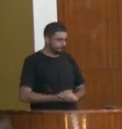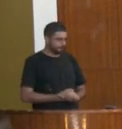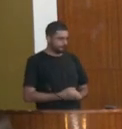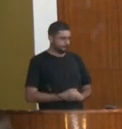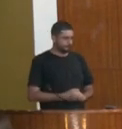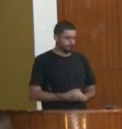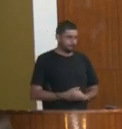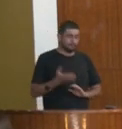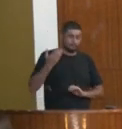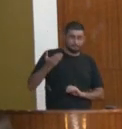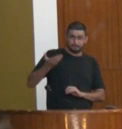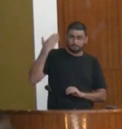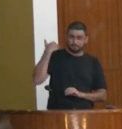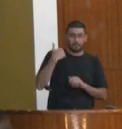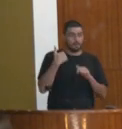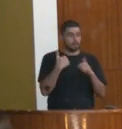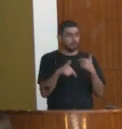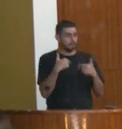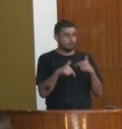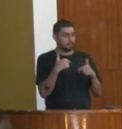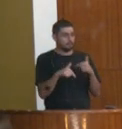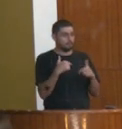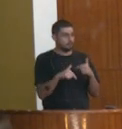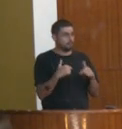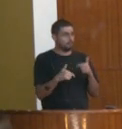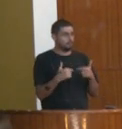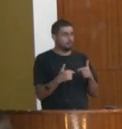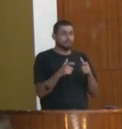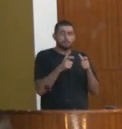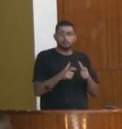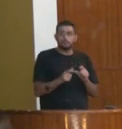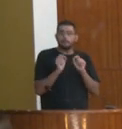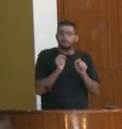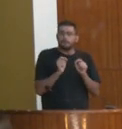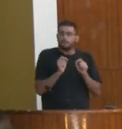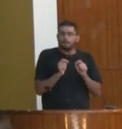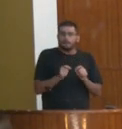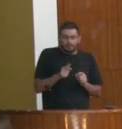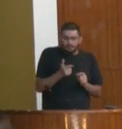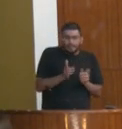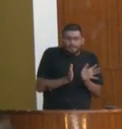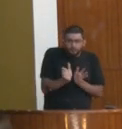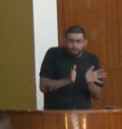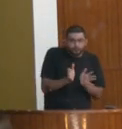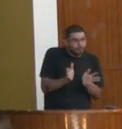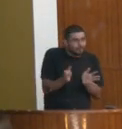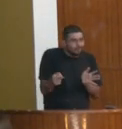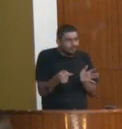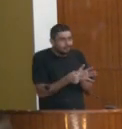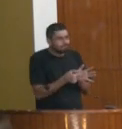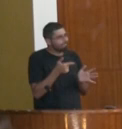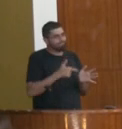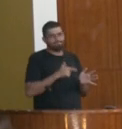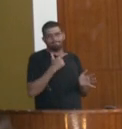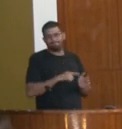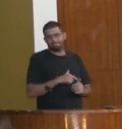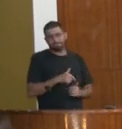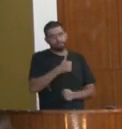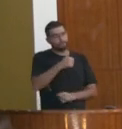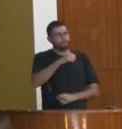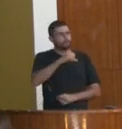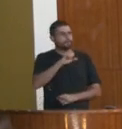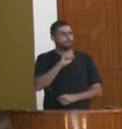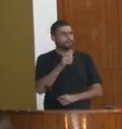Dentro do ambiente de trabalho, eu trabalhava num lugar onde não existia acessibilidade. Em 84,